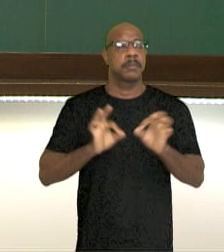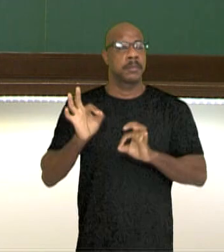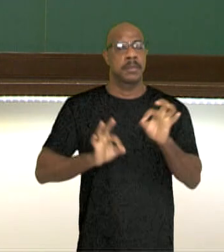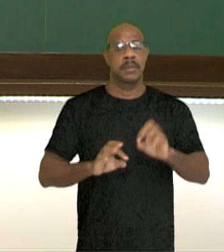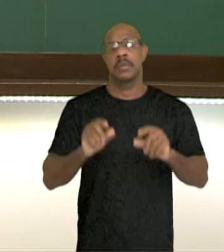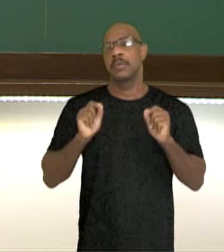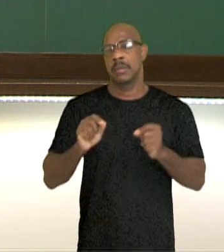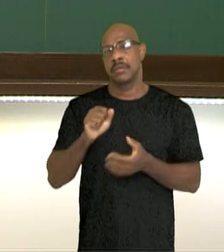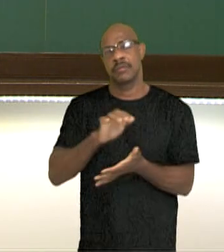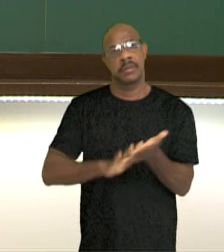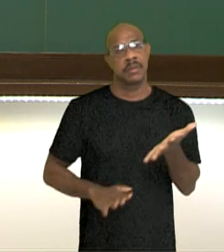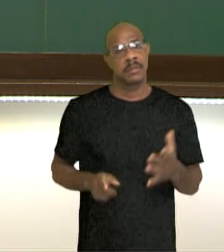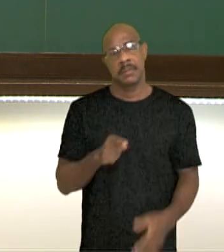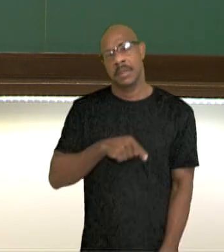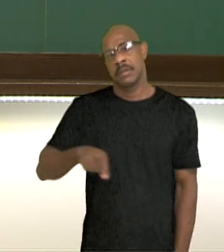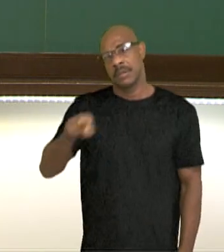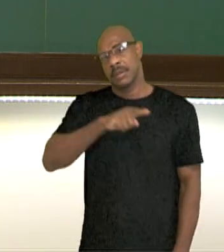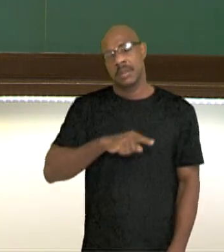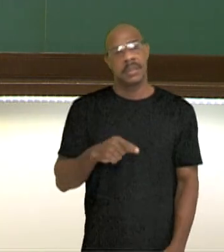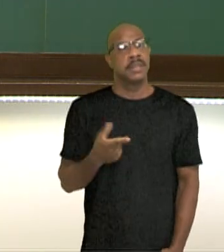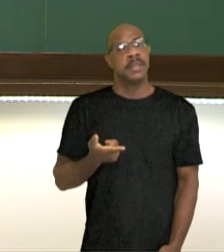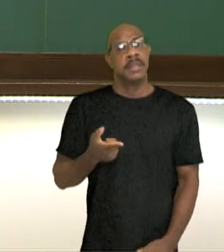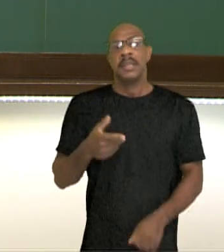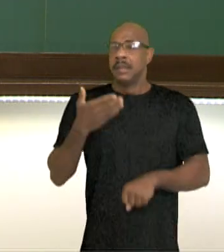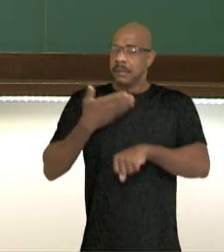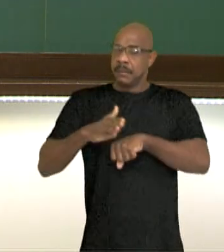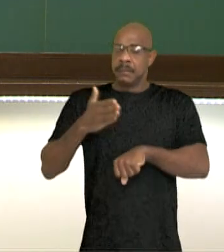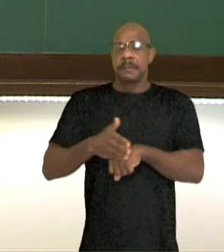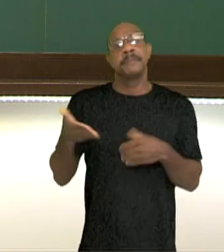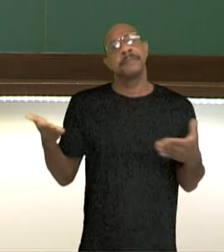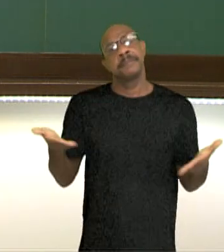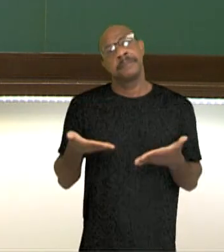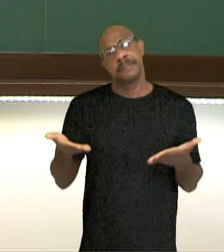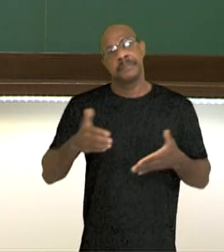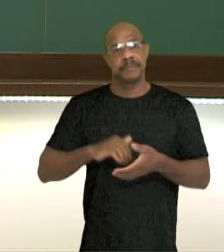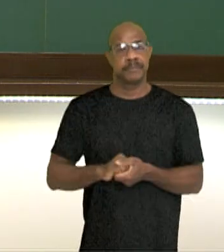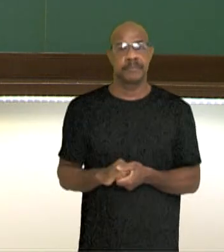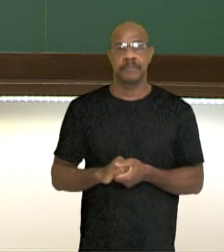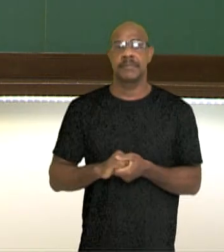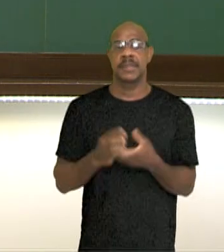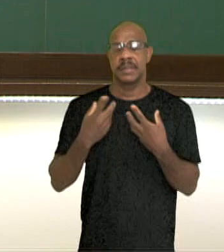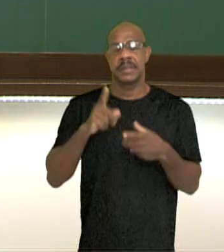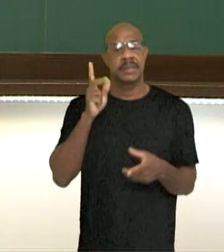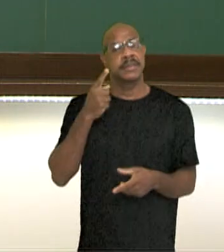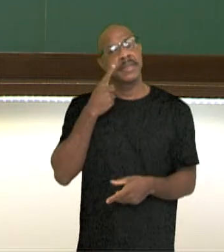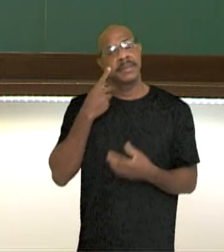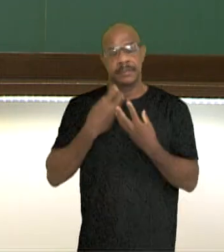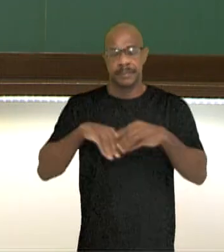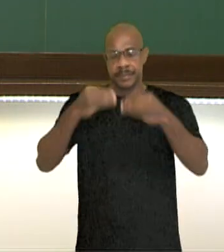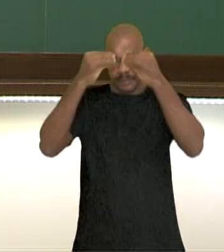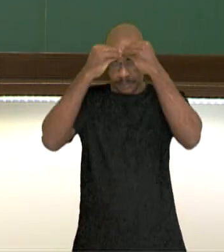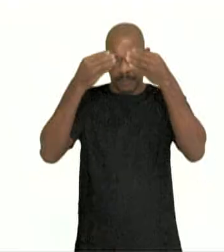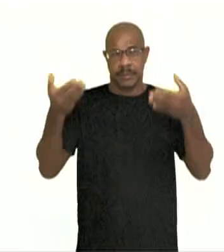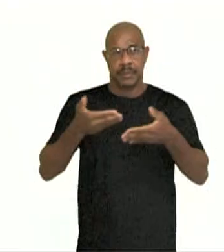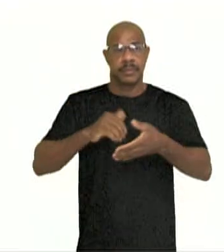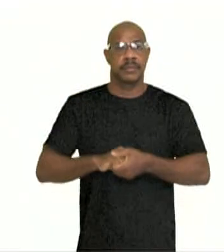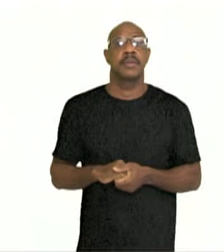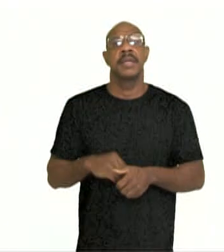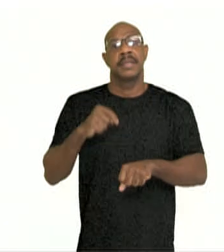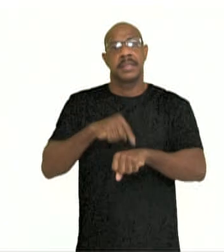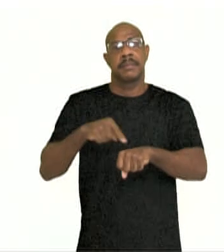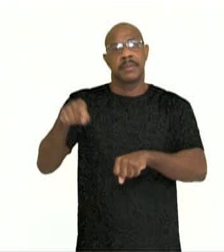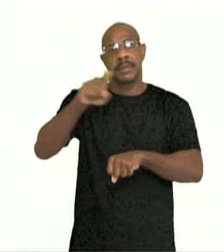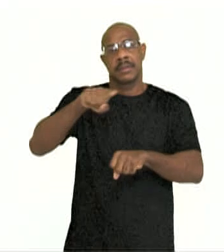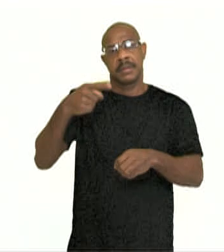aqui esta atividade para que você exercite, fixe este conhecimento. Tempo